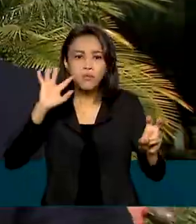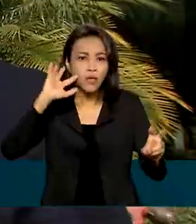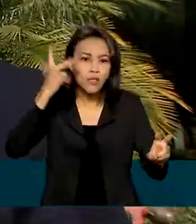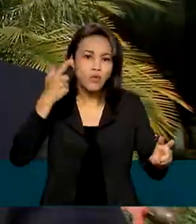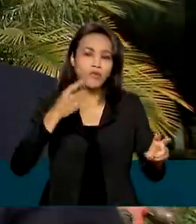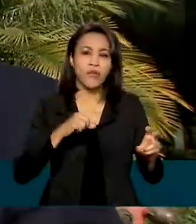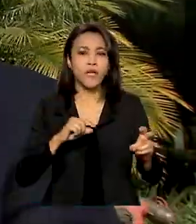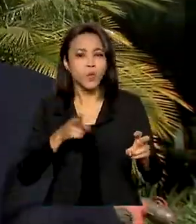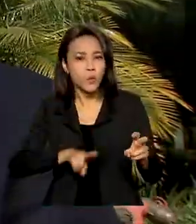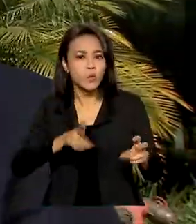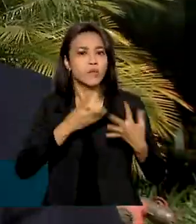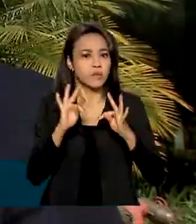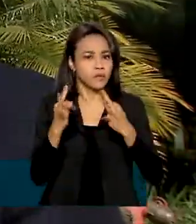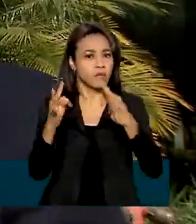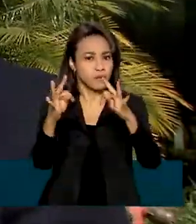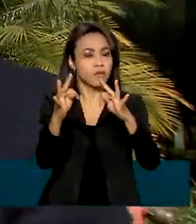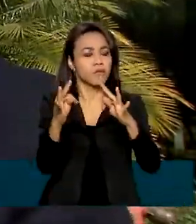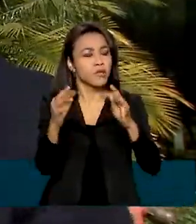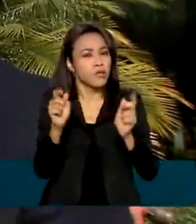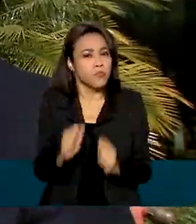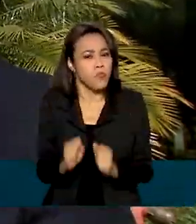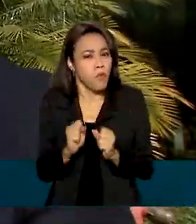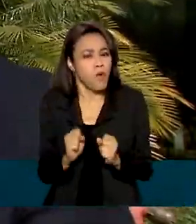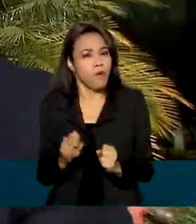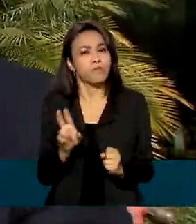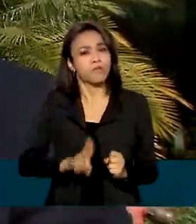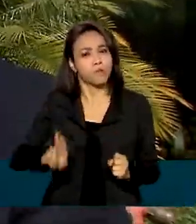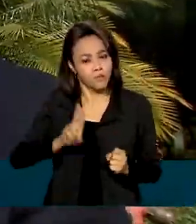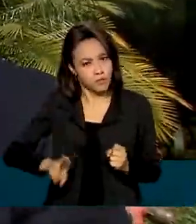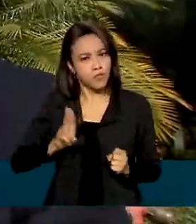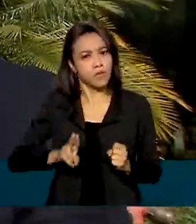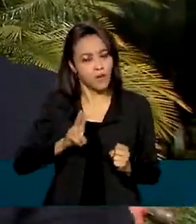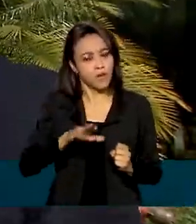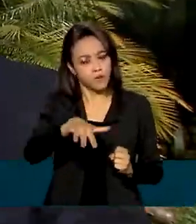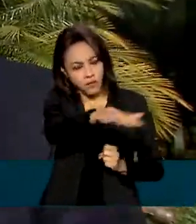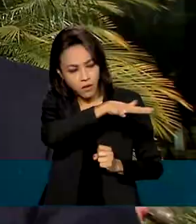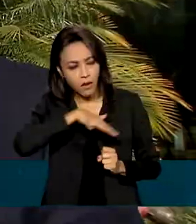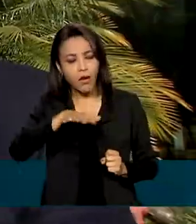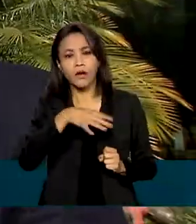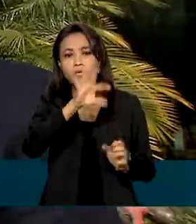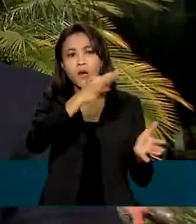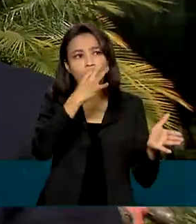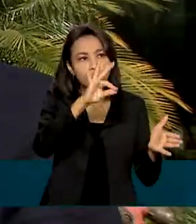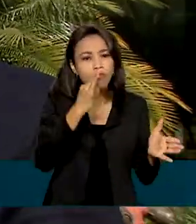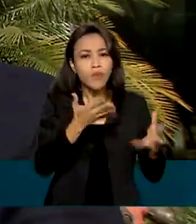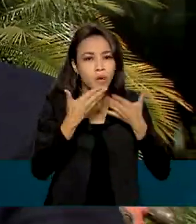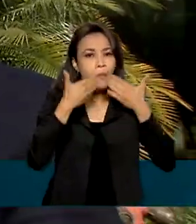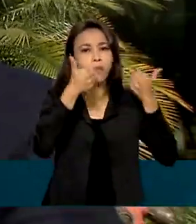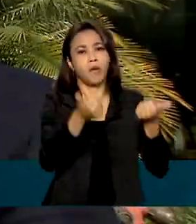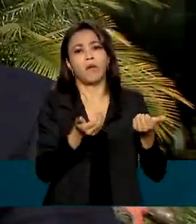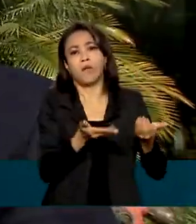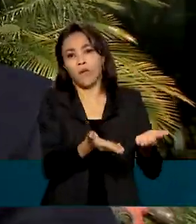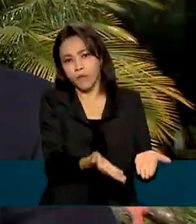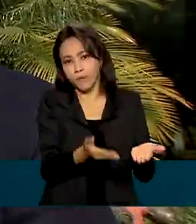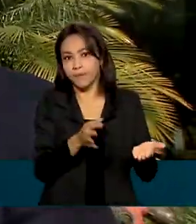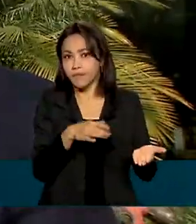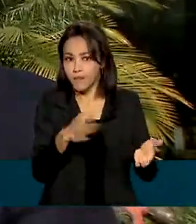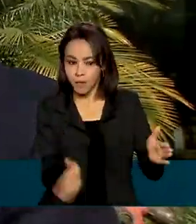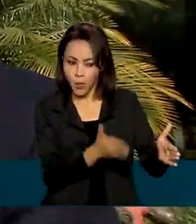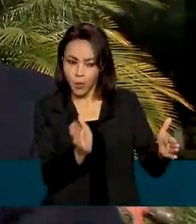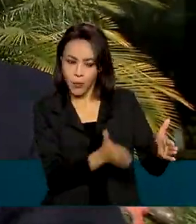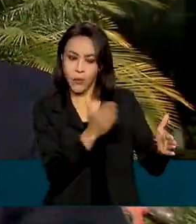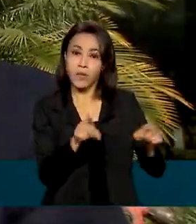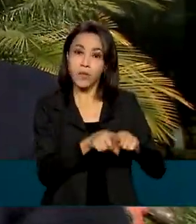com tecnologias que possam ser usadas adotadas pelo setor em prol de melhorias tanto a parte